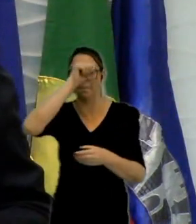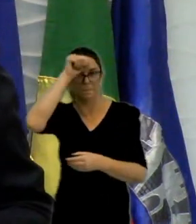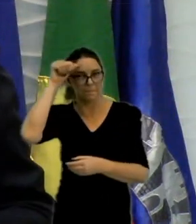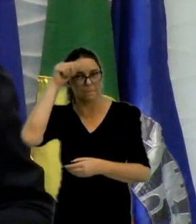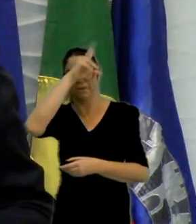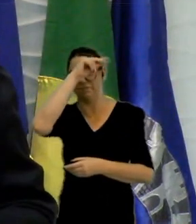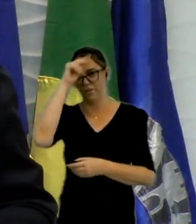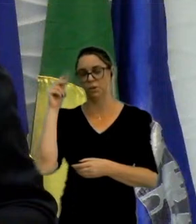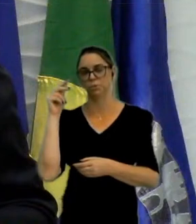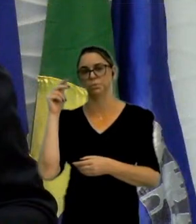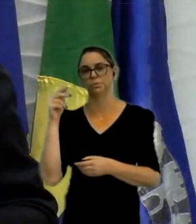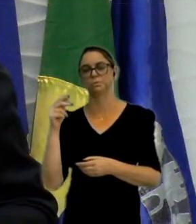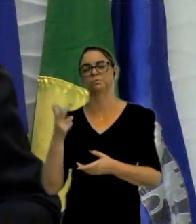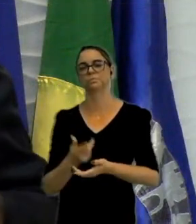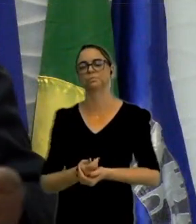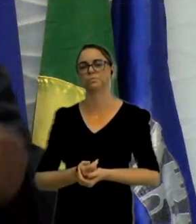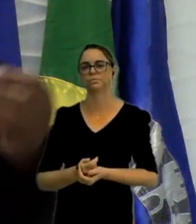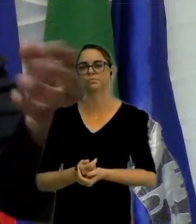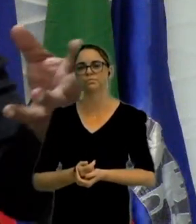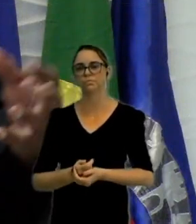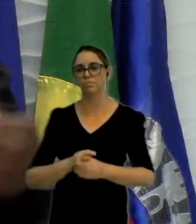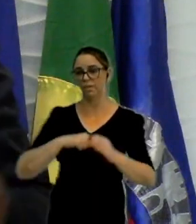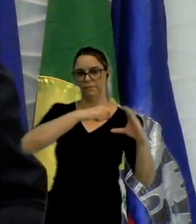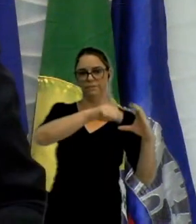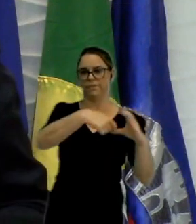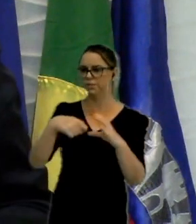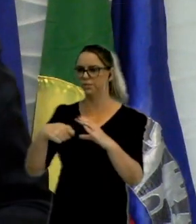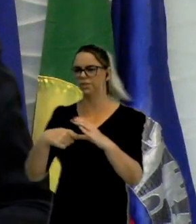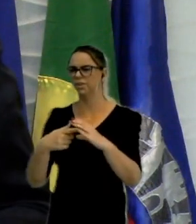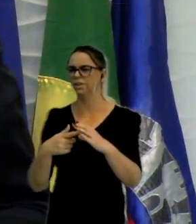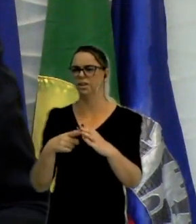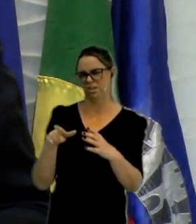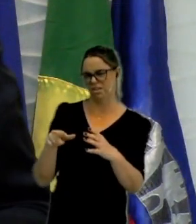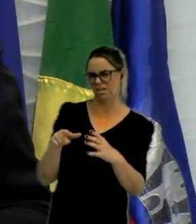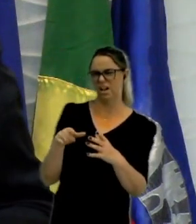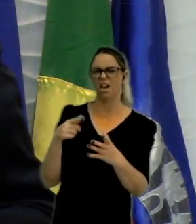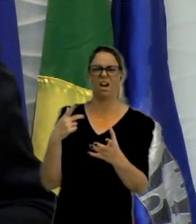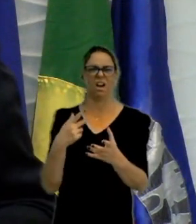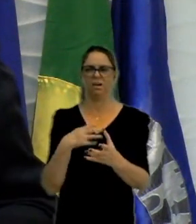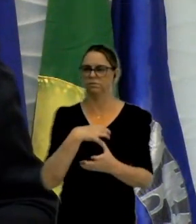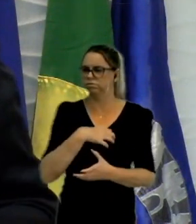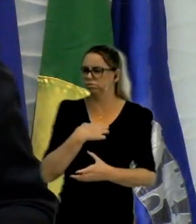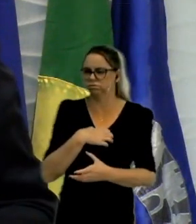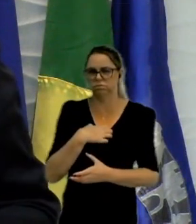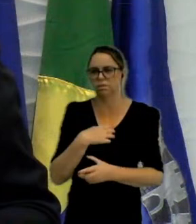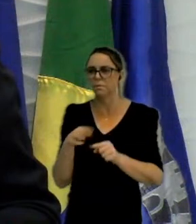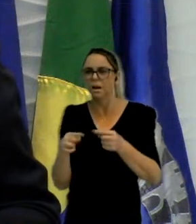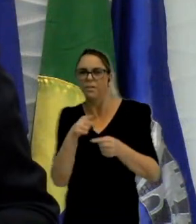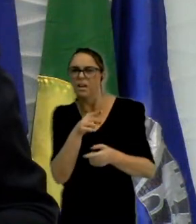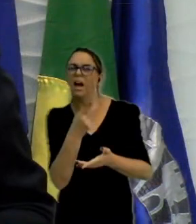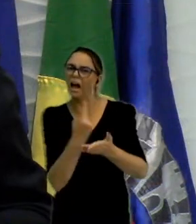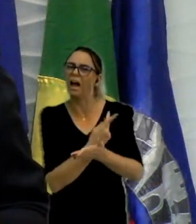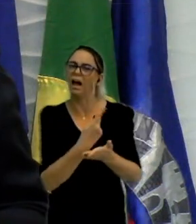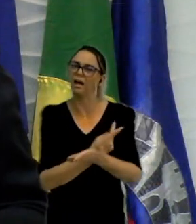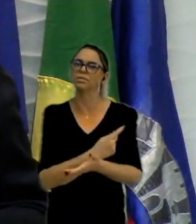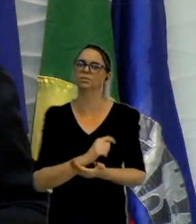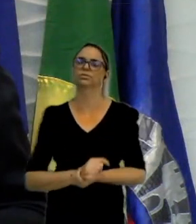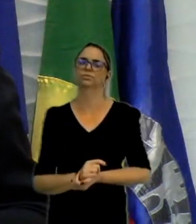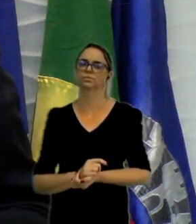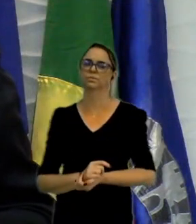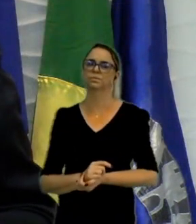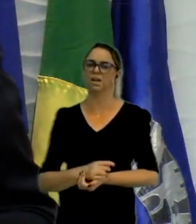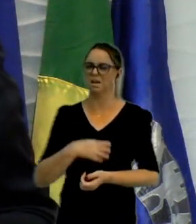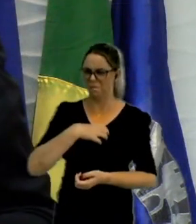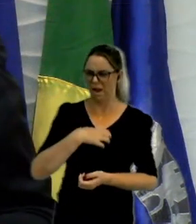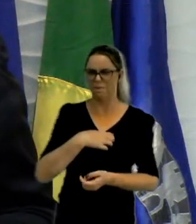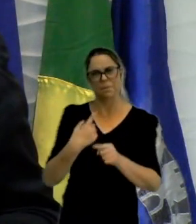prefeito. Quando faz um vídeo, o pessoal fica bravo. Não, vocês estão errados. Vocês estão errados. Ficar bravo